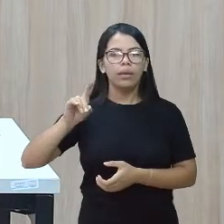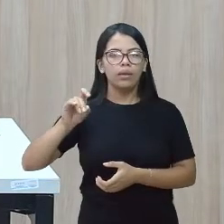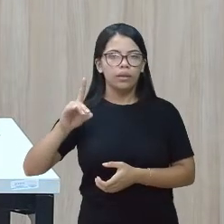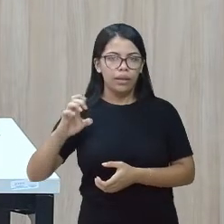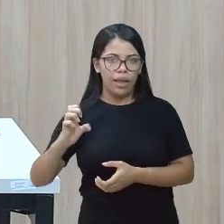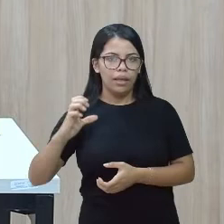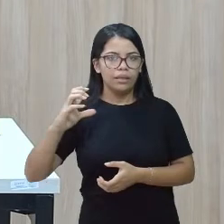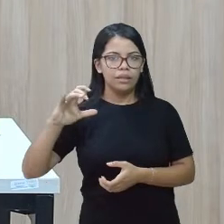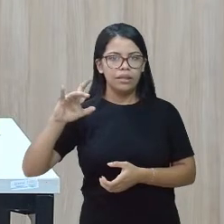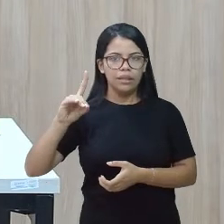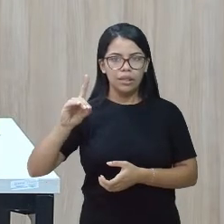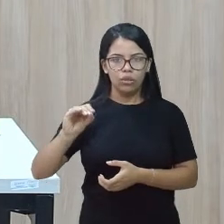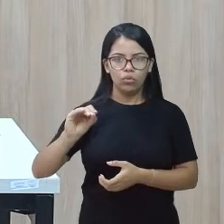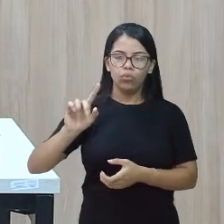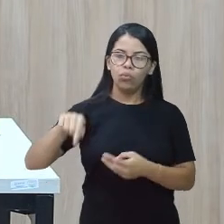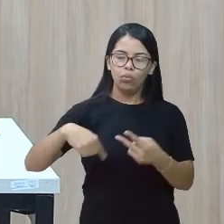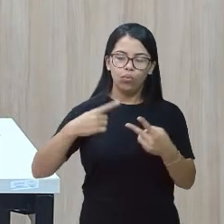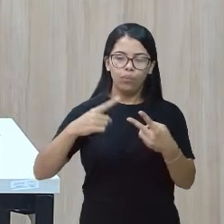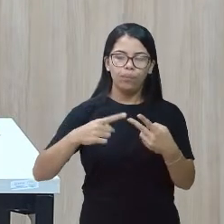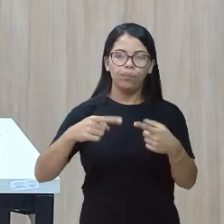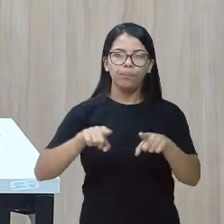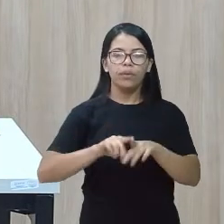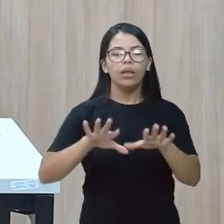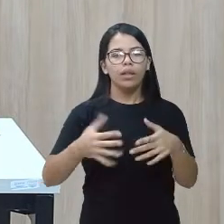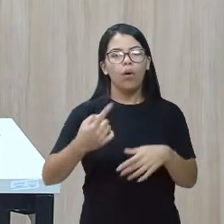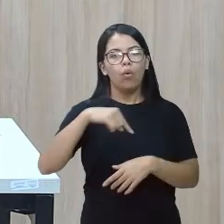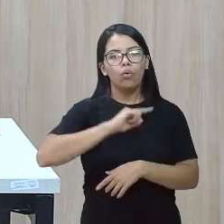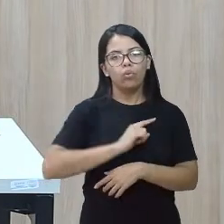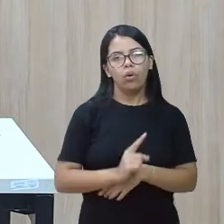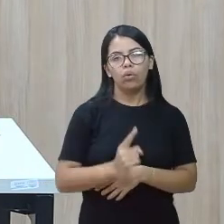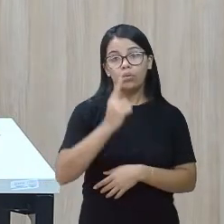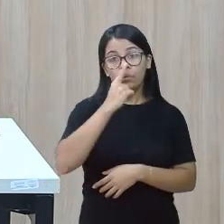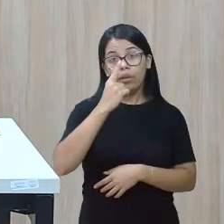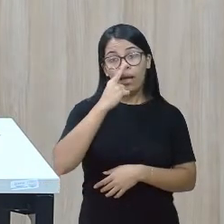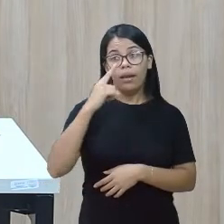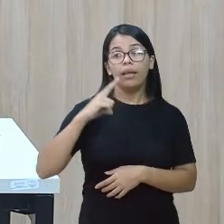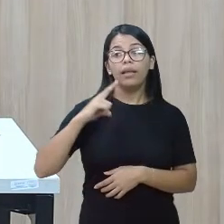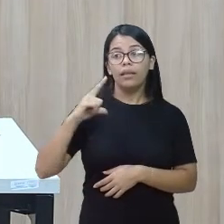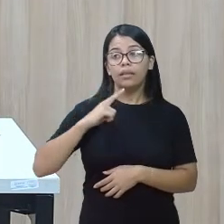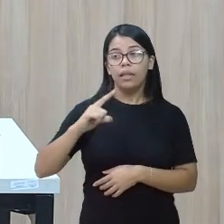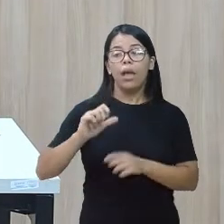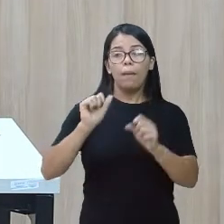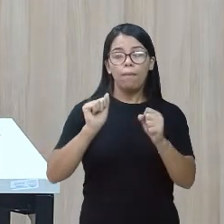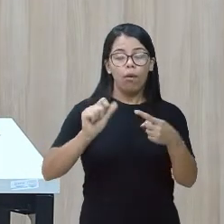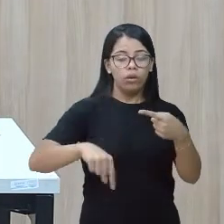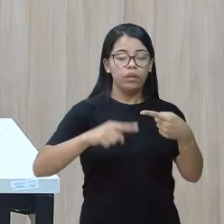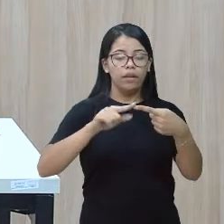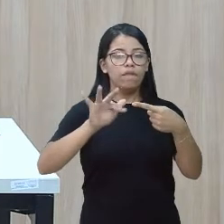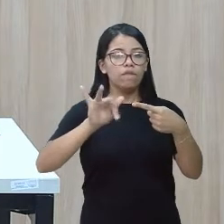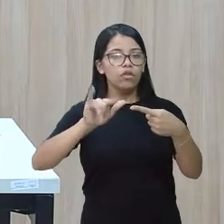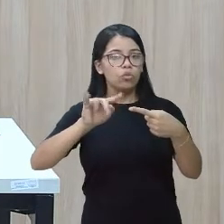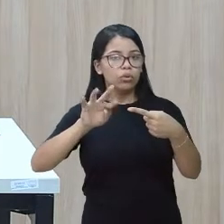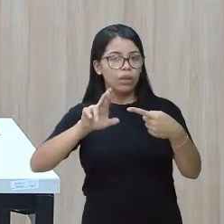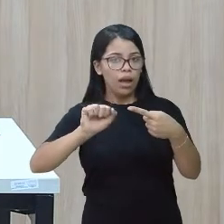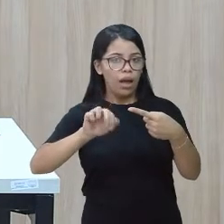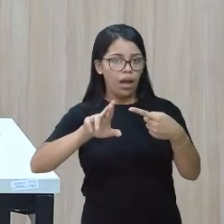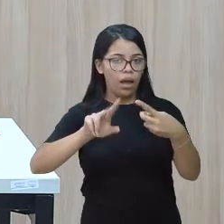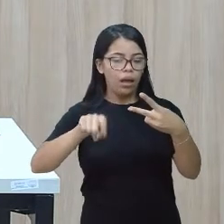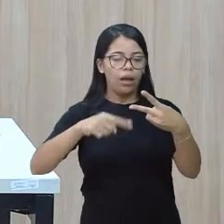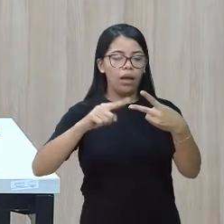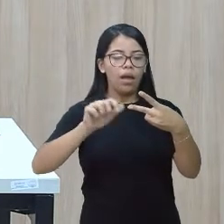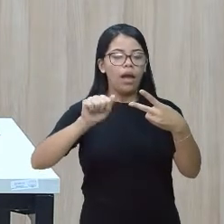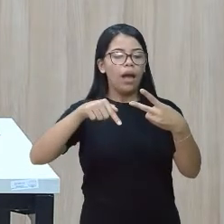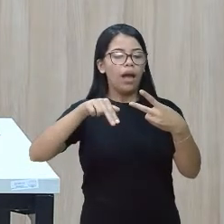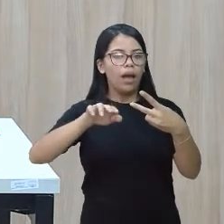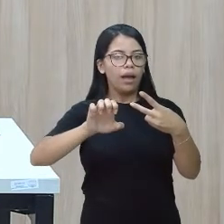umedecer? Então, o nosso nariz, as fossas nasais, tem esse poder, né, de filtrar, de aquecer e de